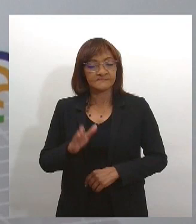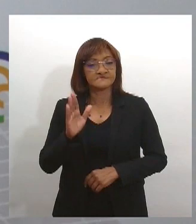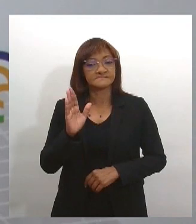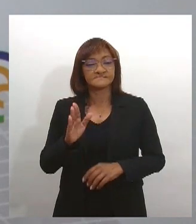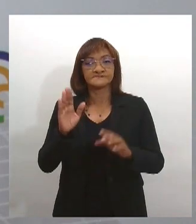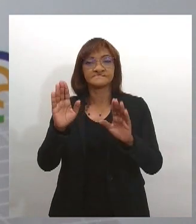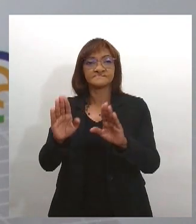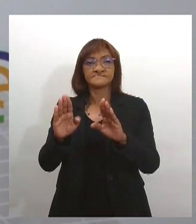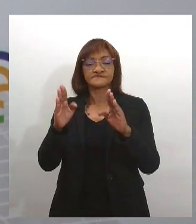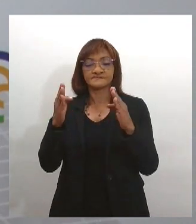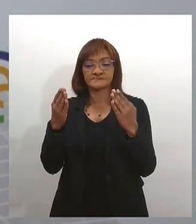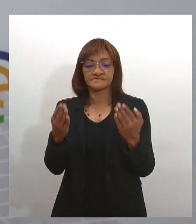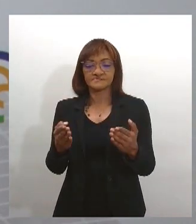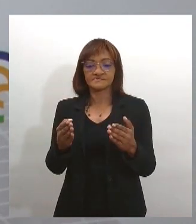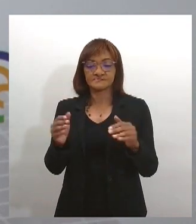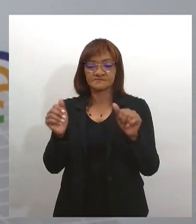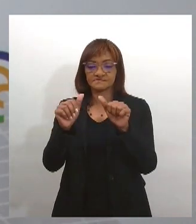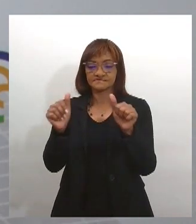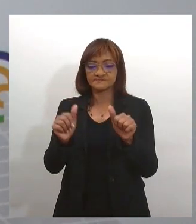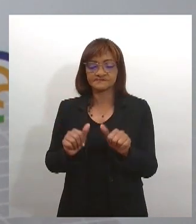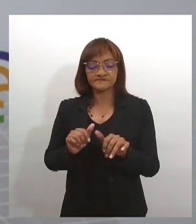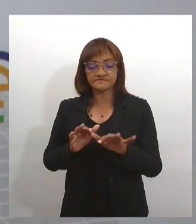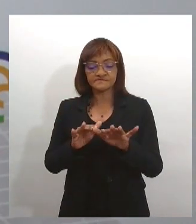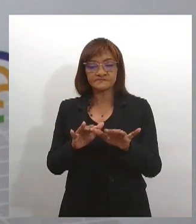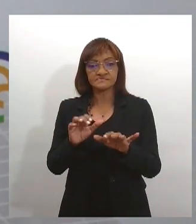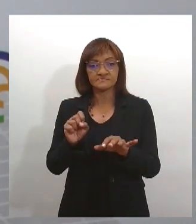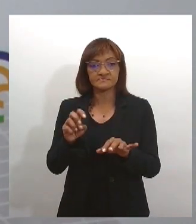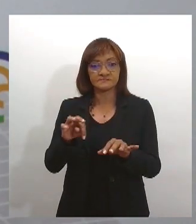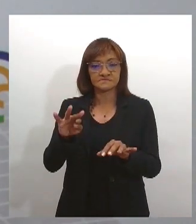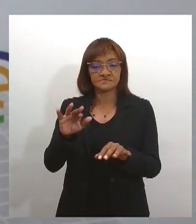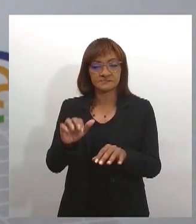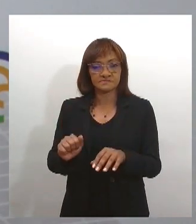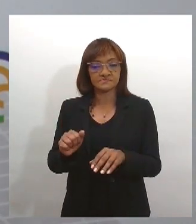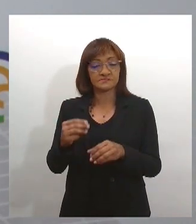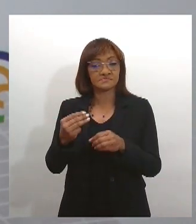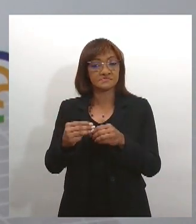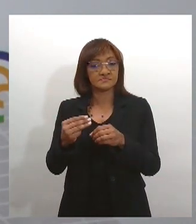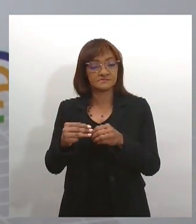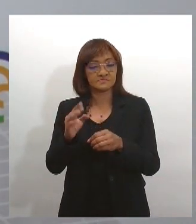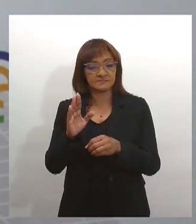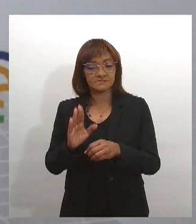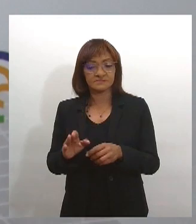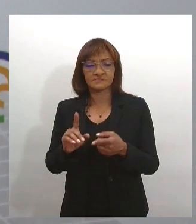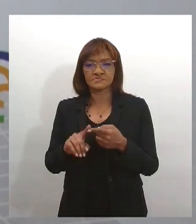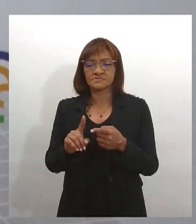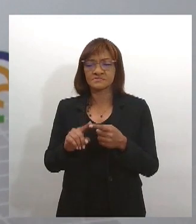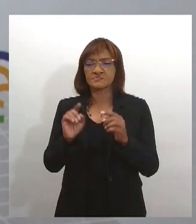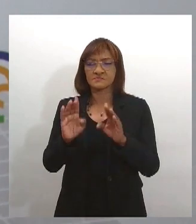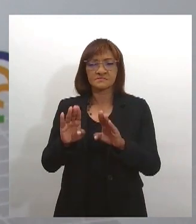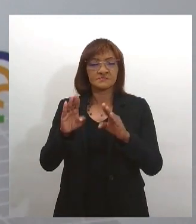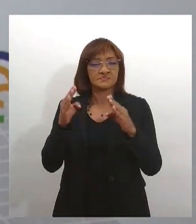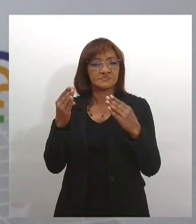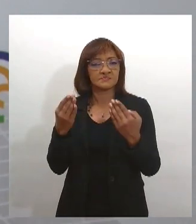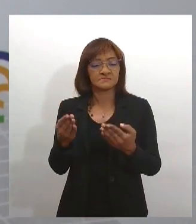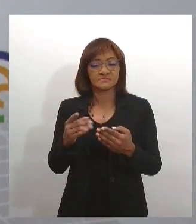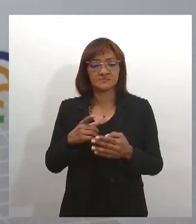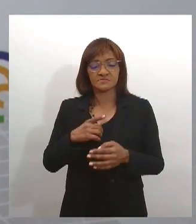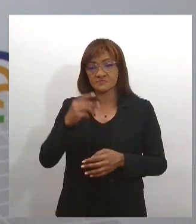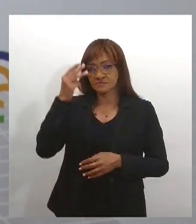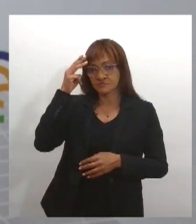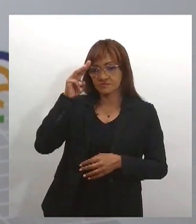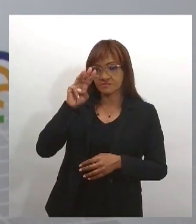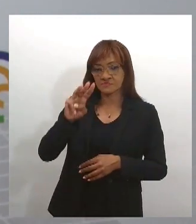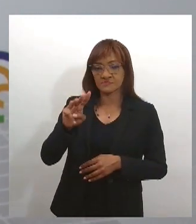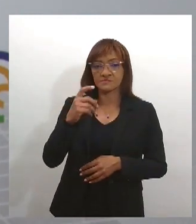no município de Simão Dias, também o Festival da Gente, que aconteceu lá durante 3 dias, sexta, sábado e